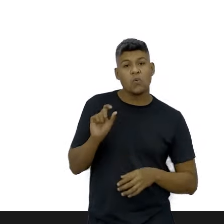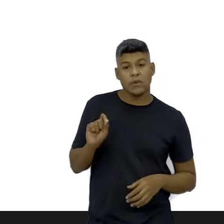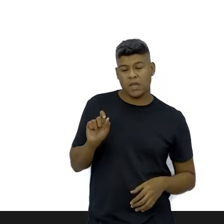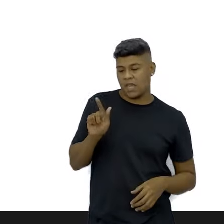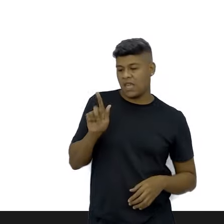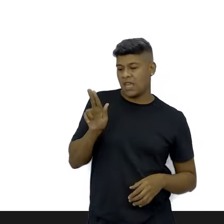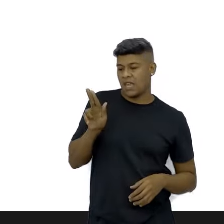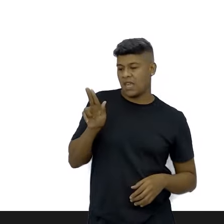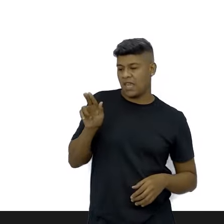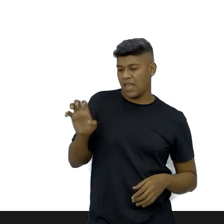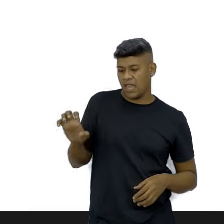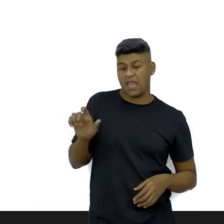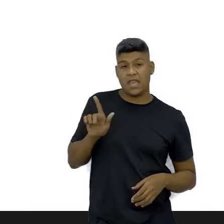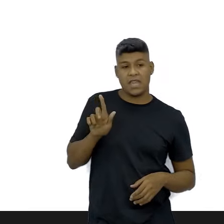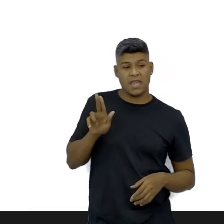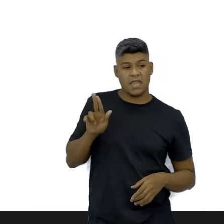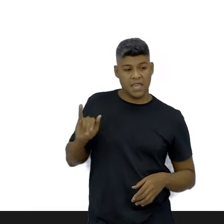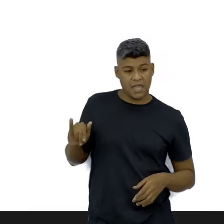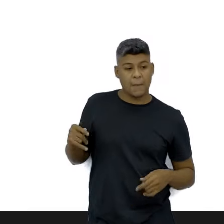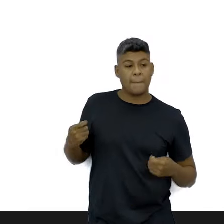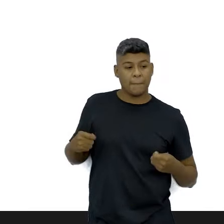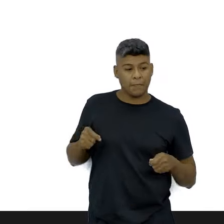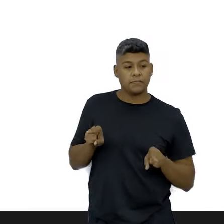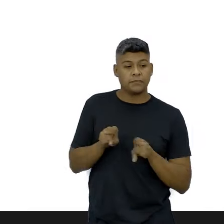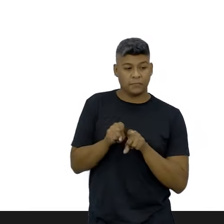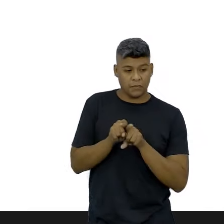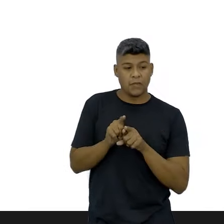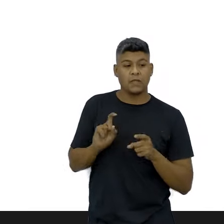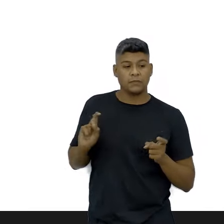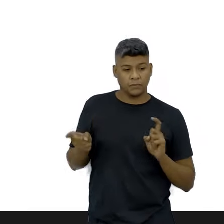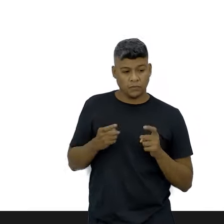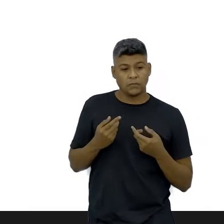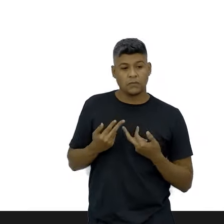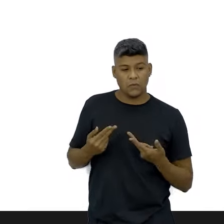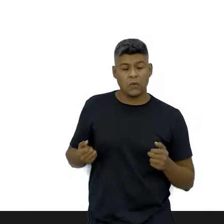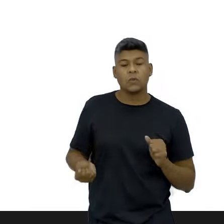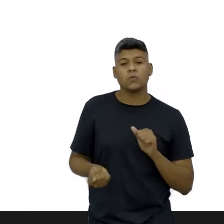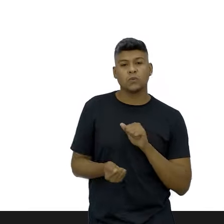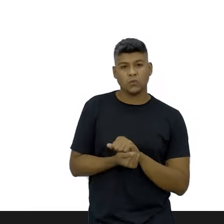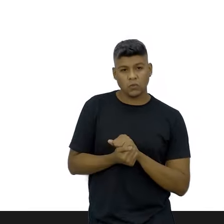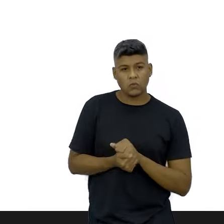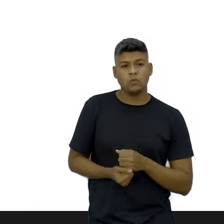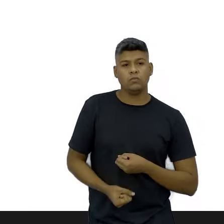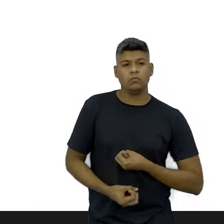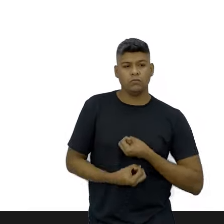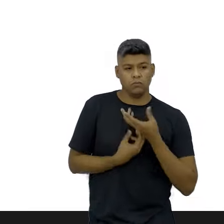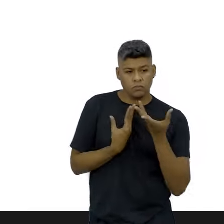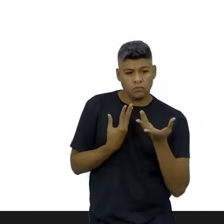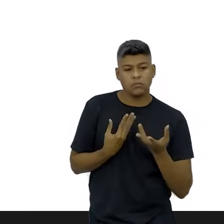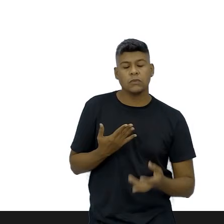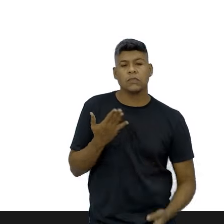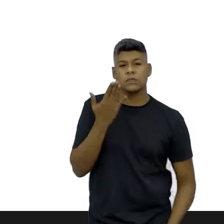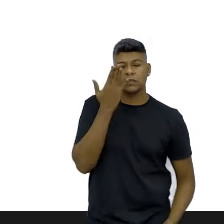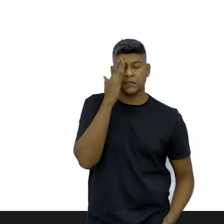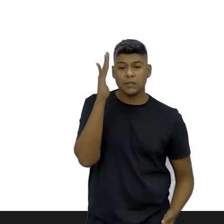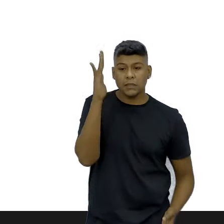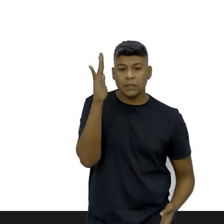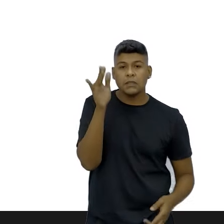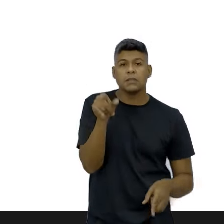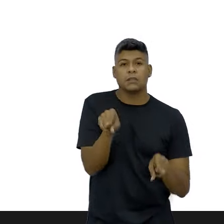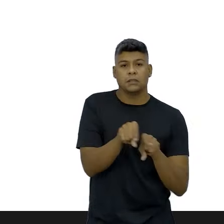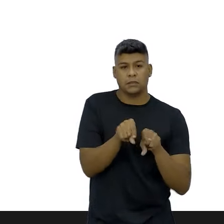G e o Gui. Então, nós precisamos também discutir essas questões com os estudantes, né, compreender essas